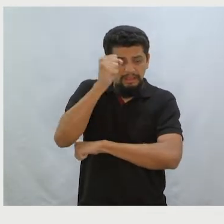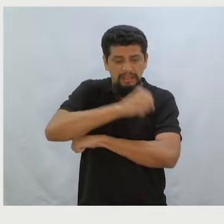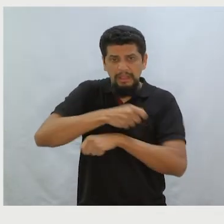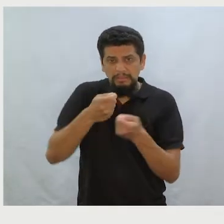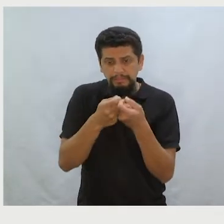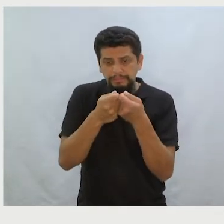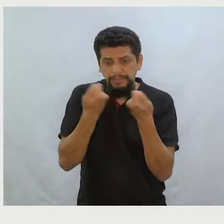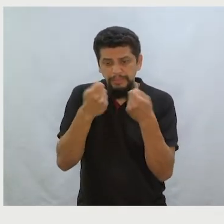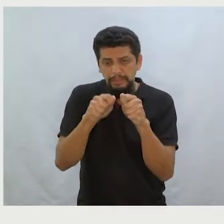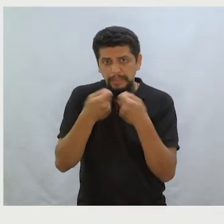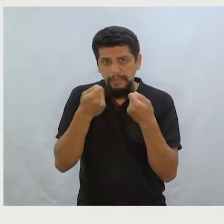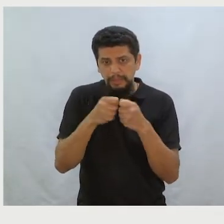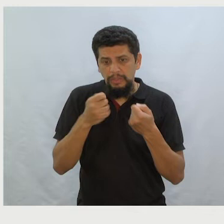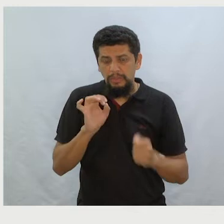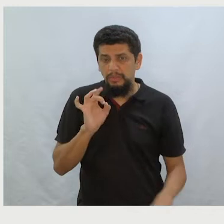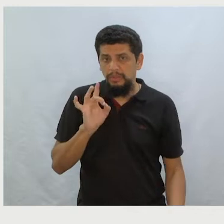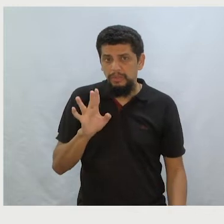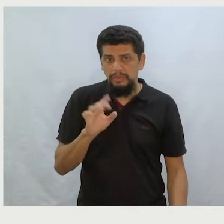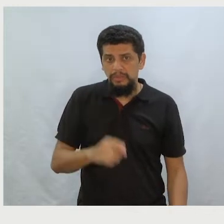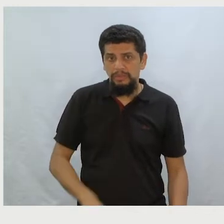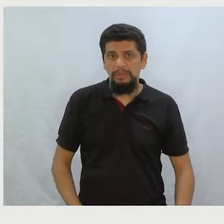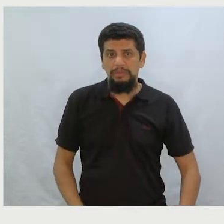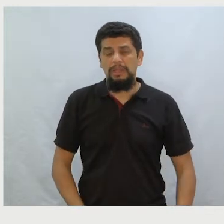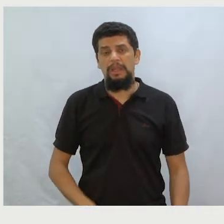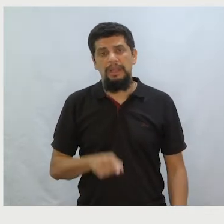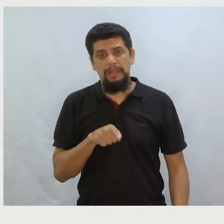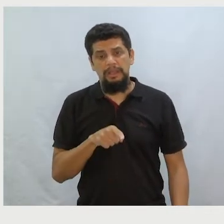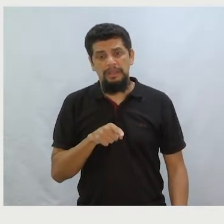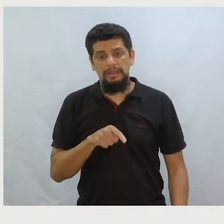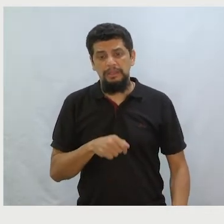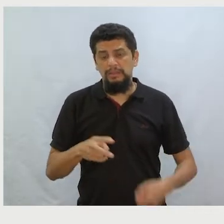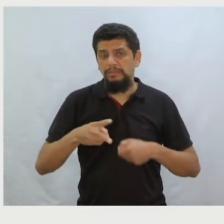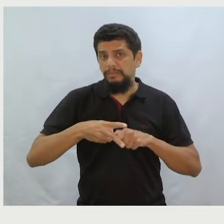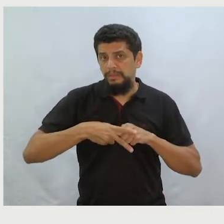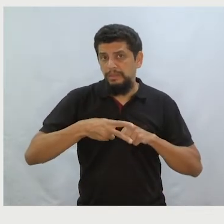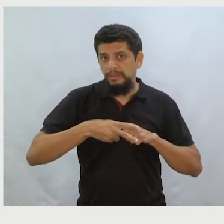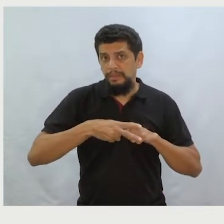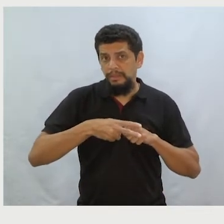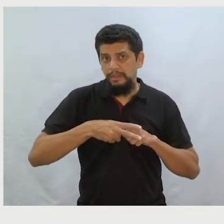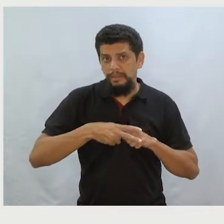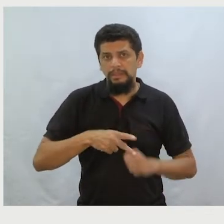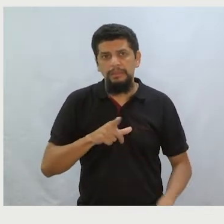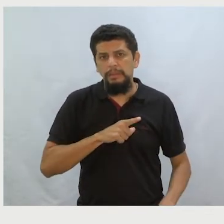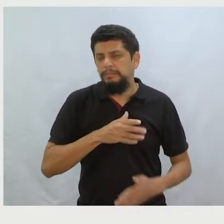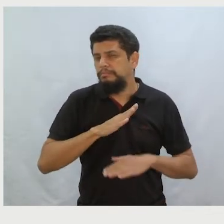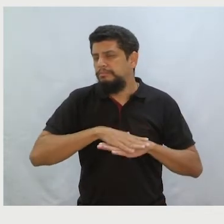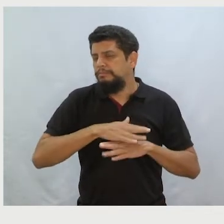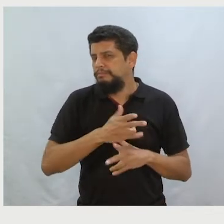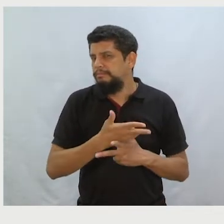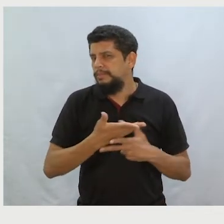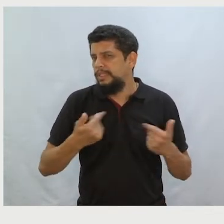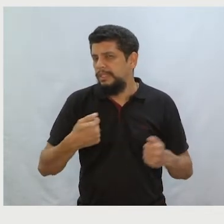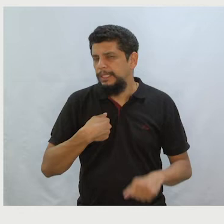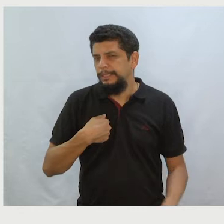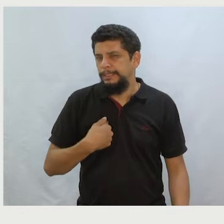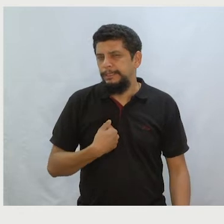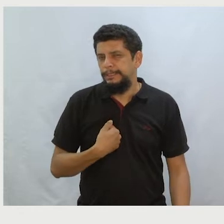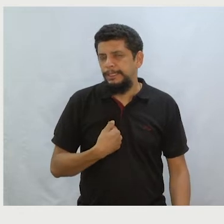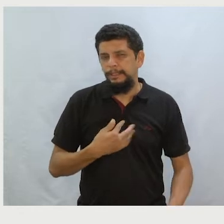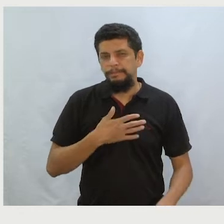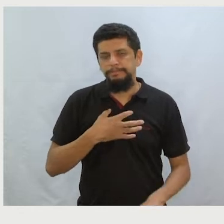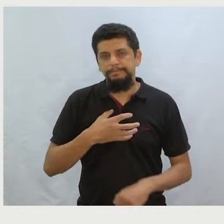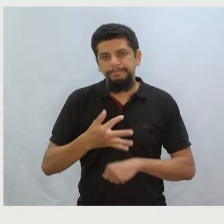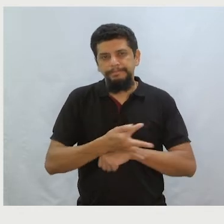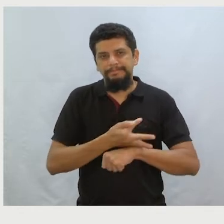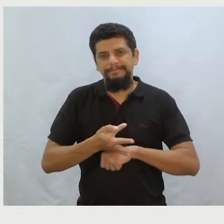pedacinhos da janela dele eram só um junto adverbial e tem mais uma coisa eu estava